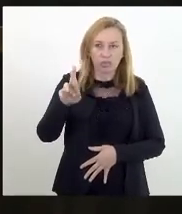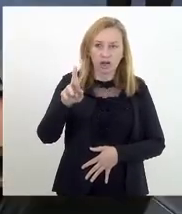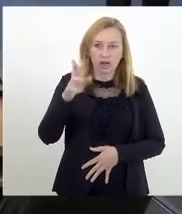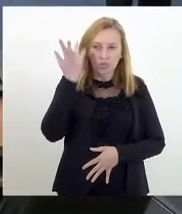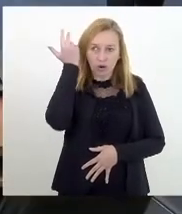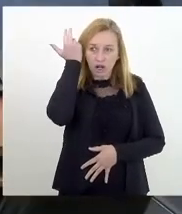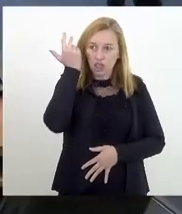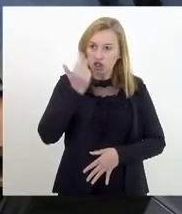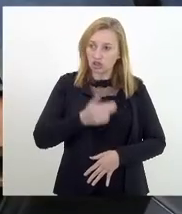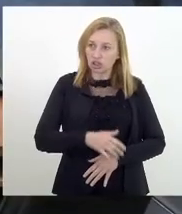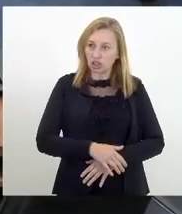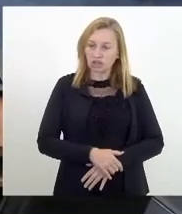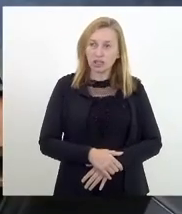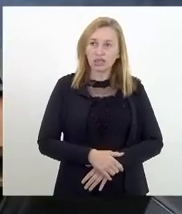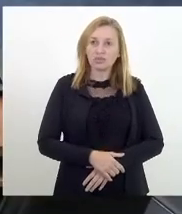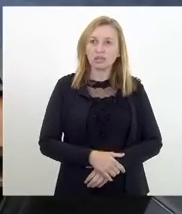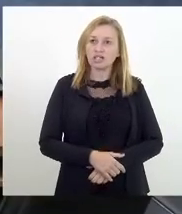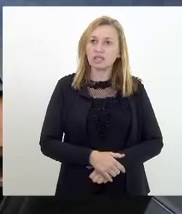é